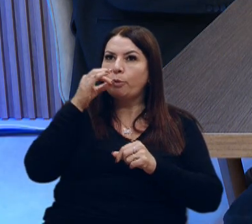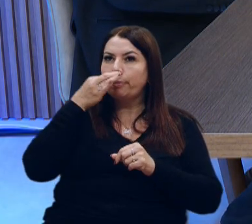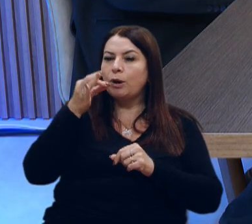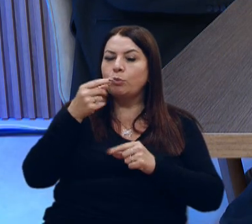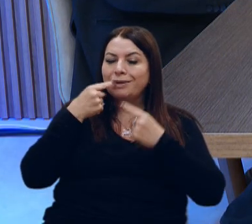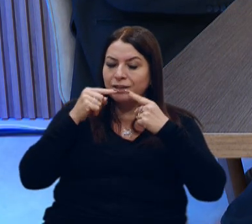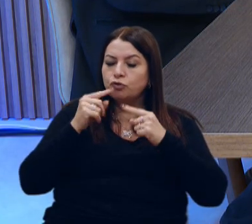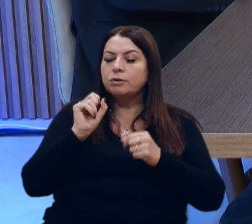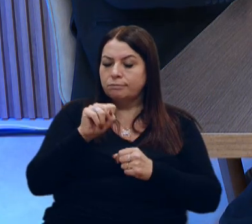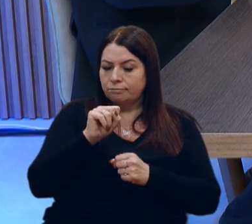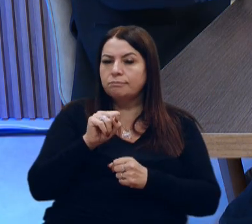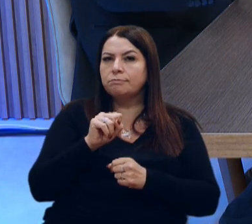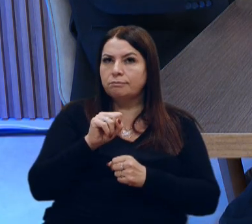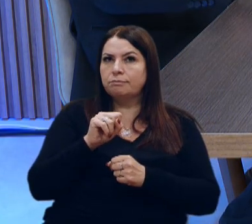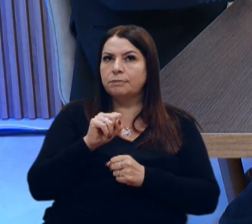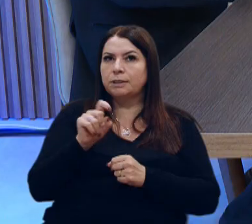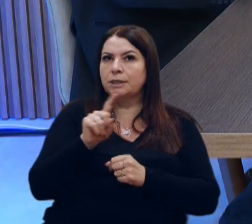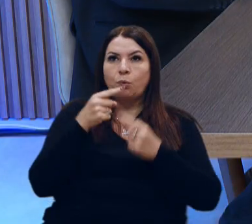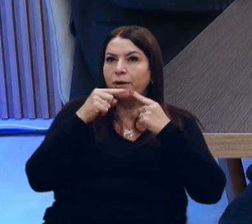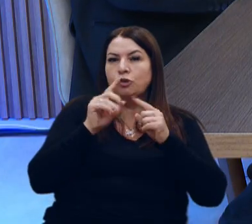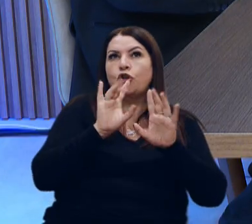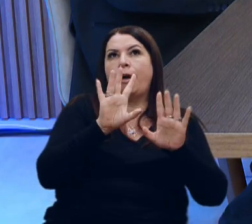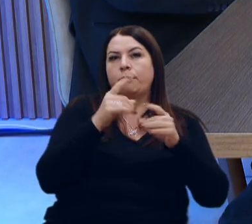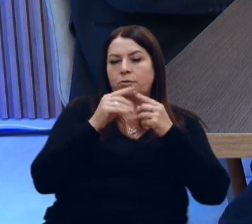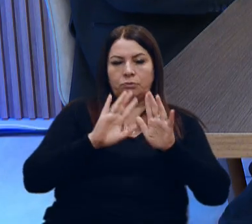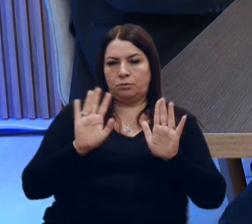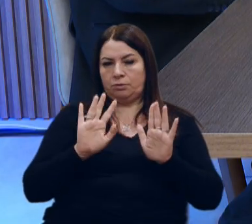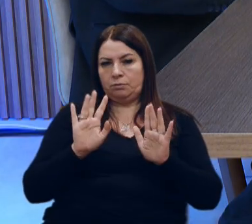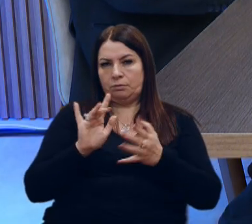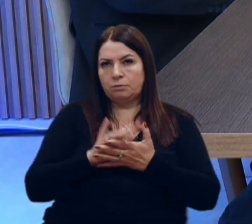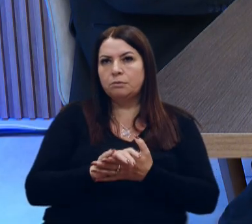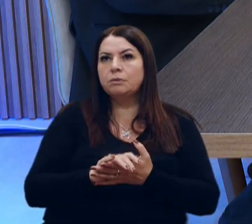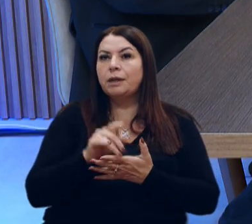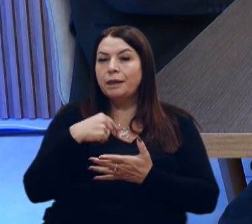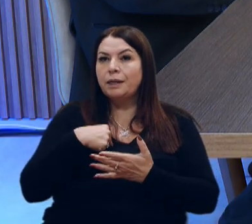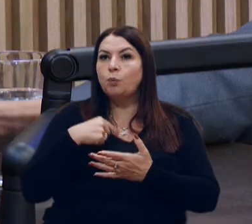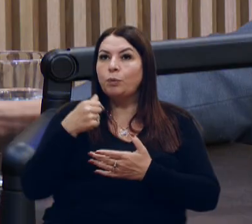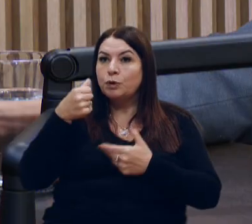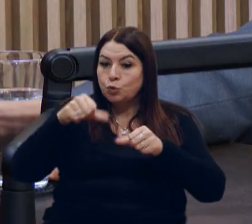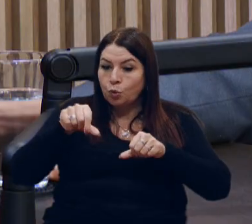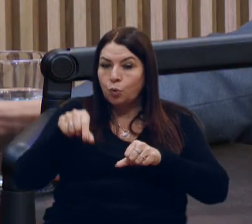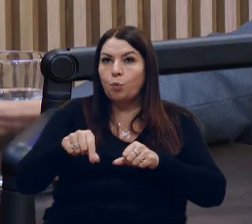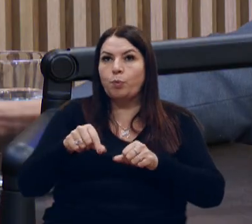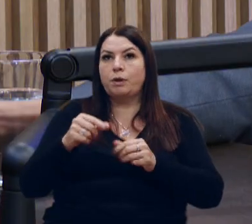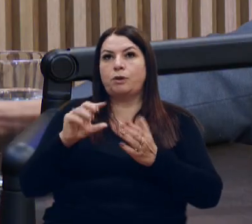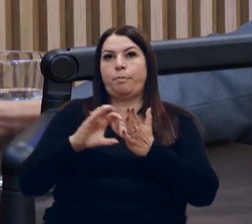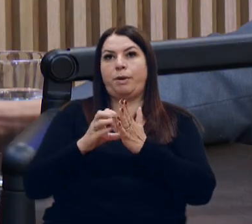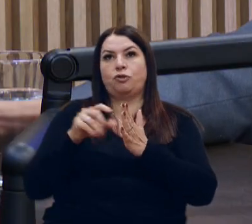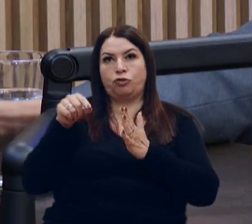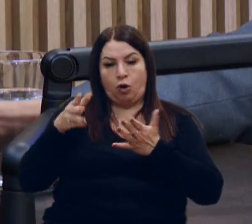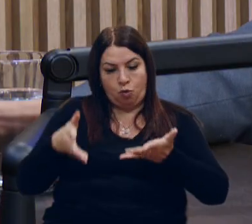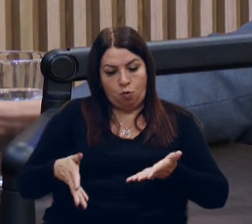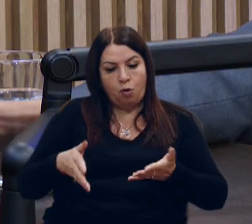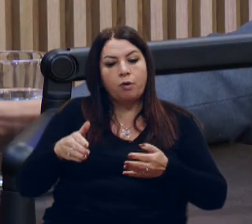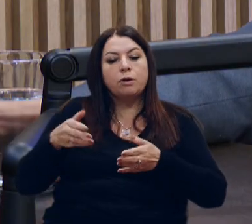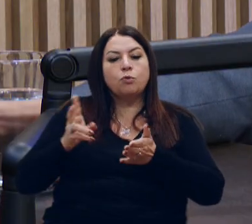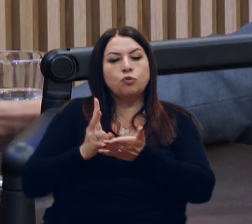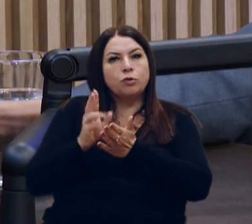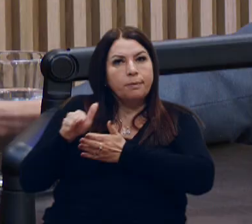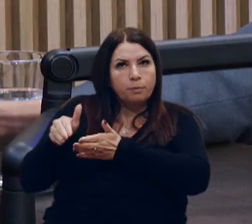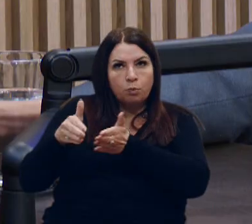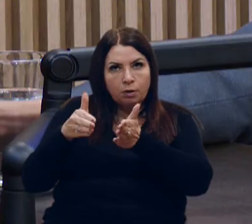assim. Isso. Então, assim, ó, mas não a crítica pela crítica. Não a crítica pela crítica. Eu estou no Republicanos seguindo o meu caminho